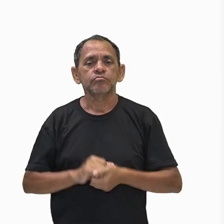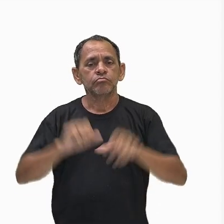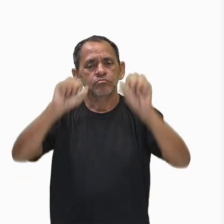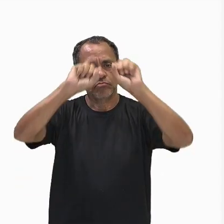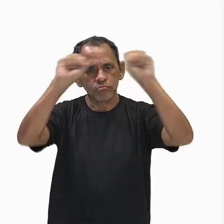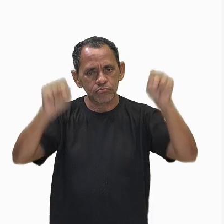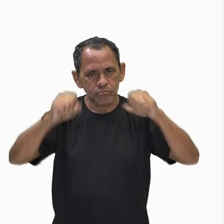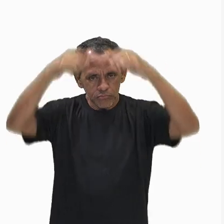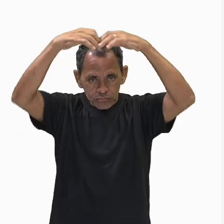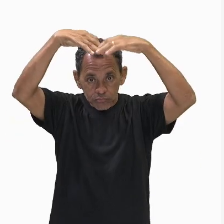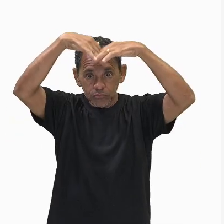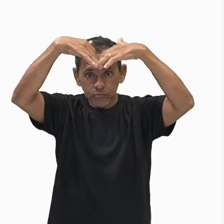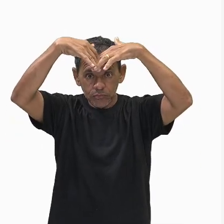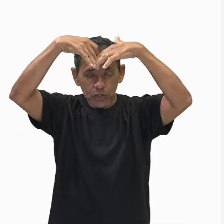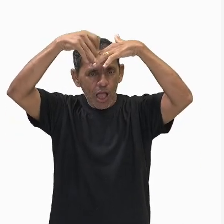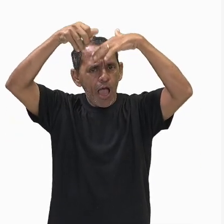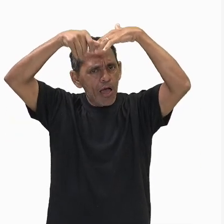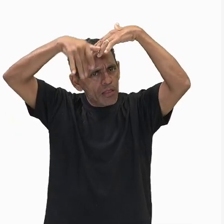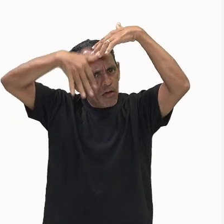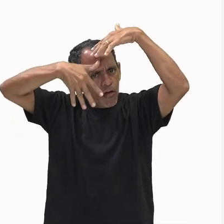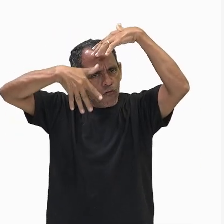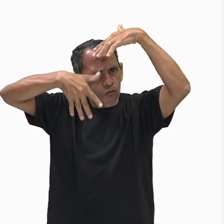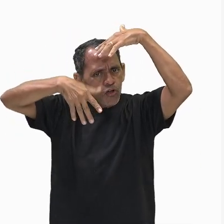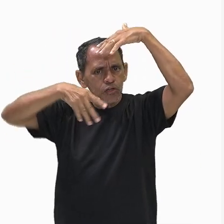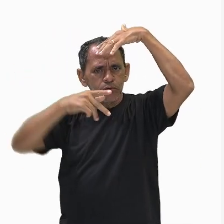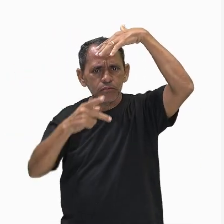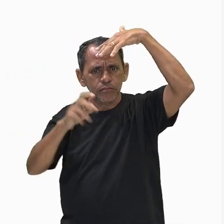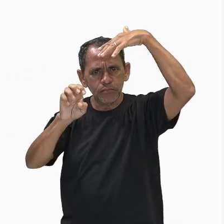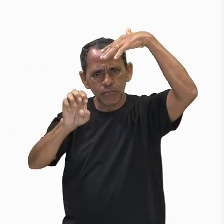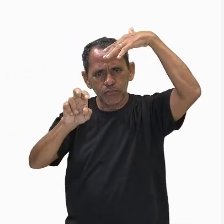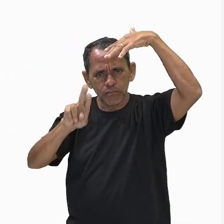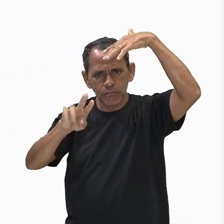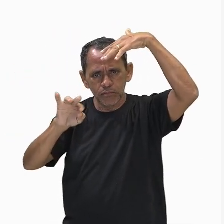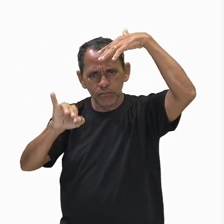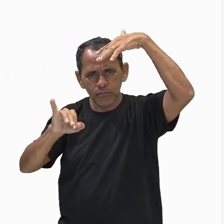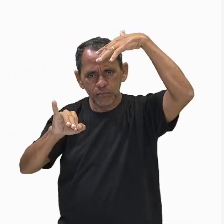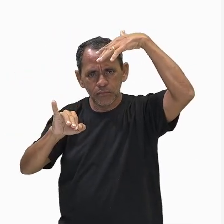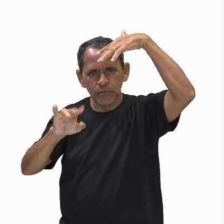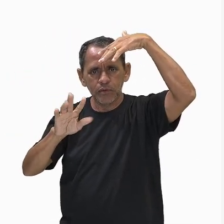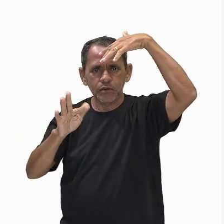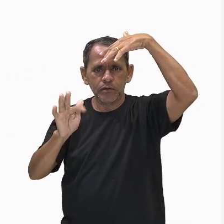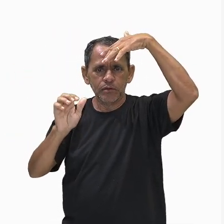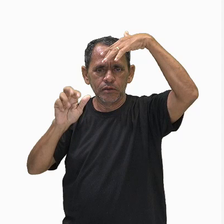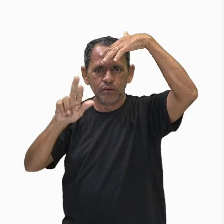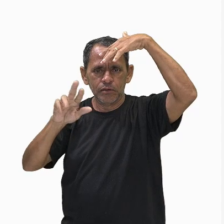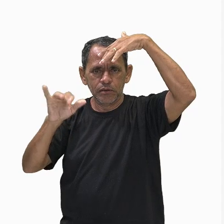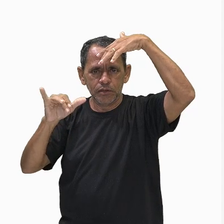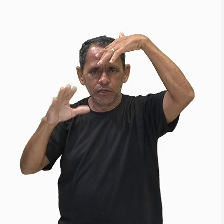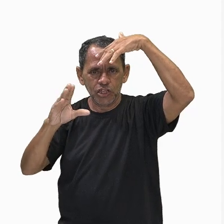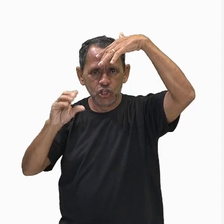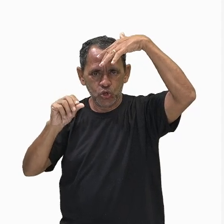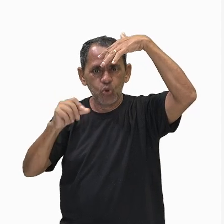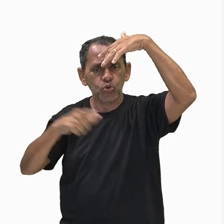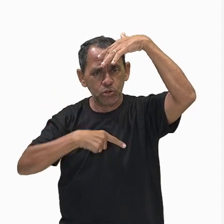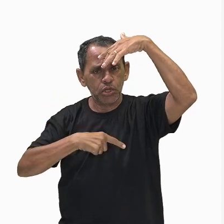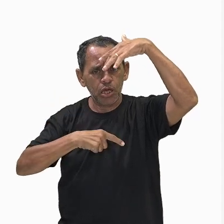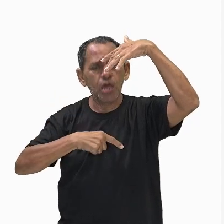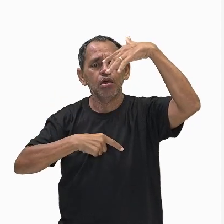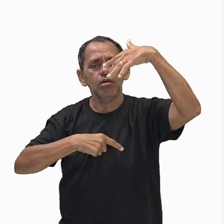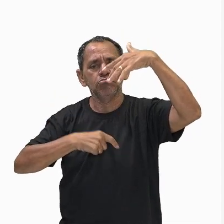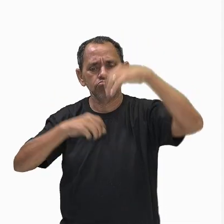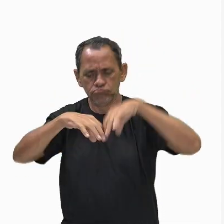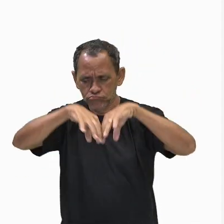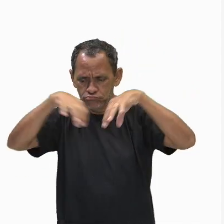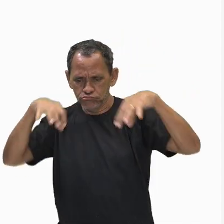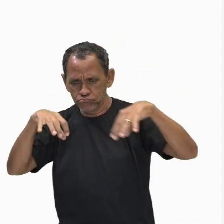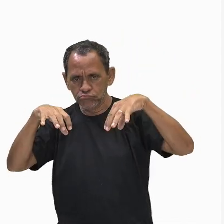Veja aí que o sistema nervoso periférico, ele também possui divisões, tá? Ele é dividido em